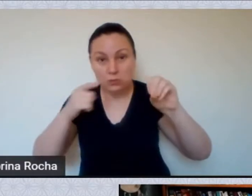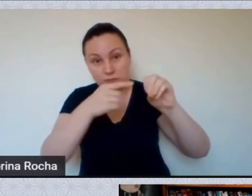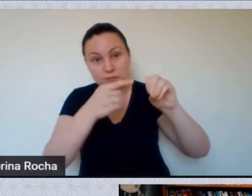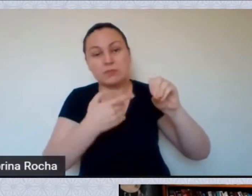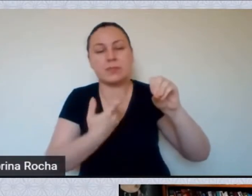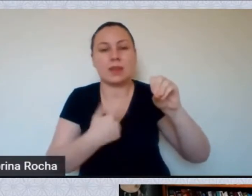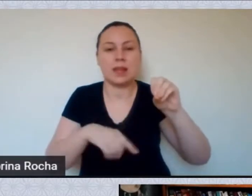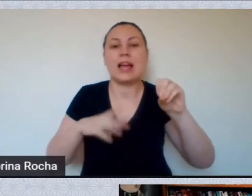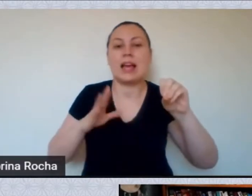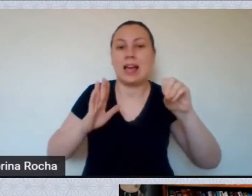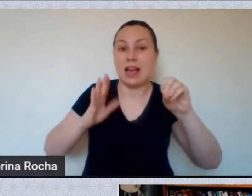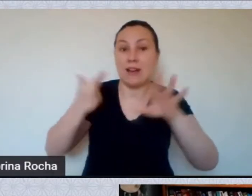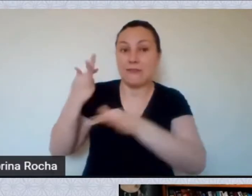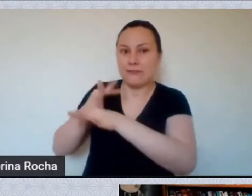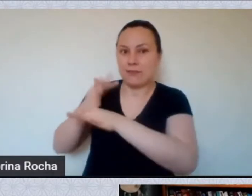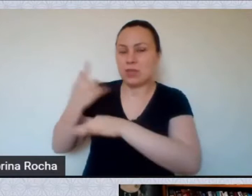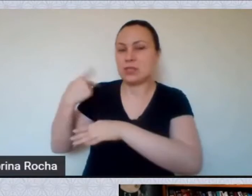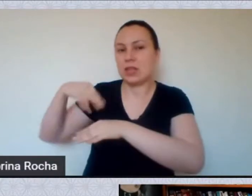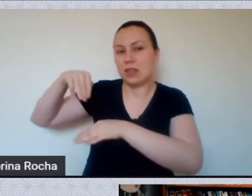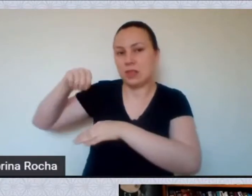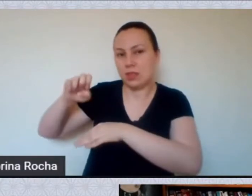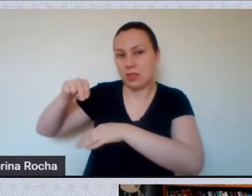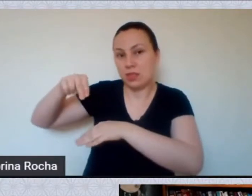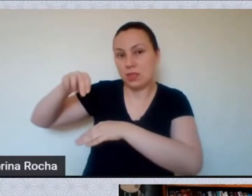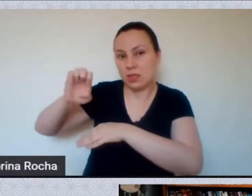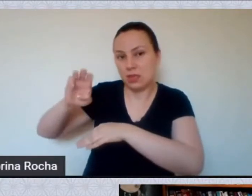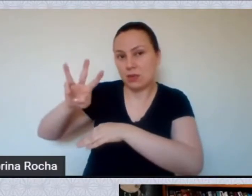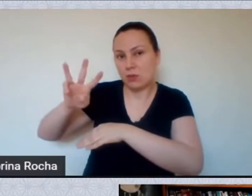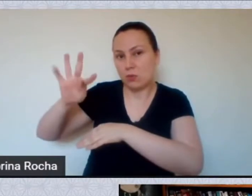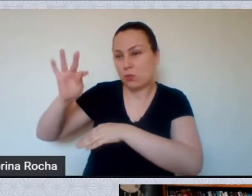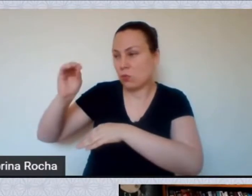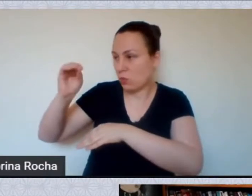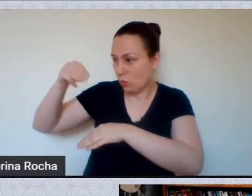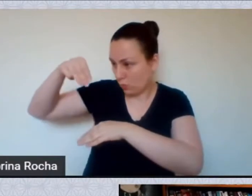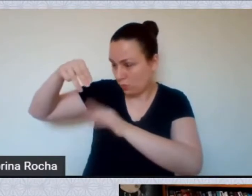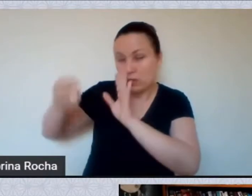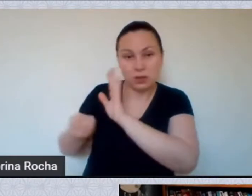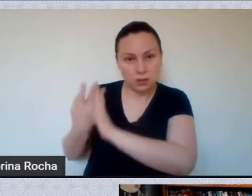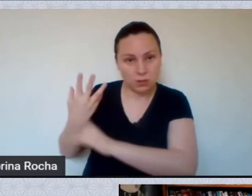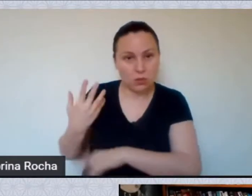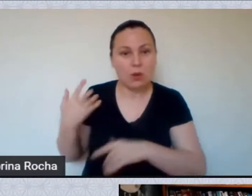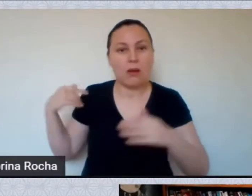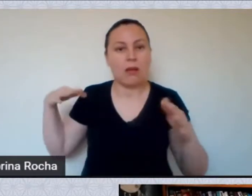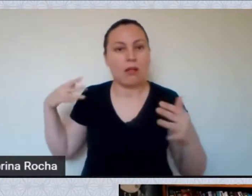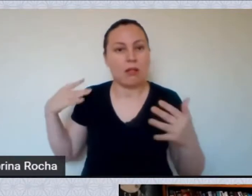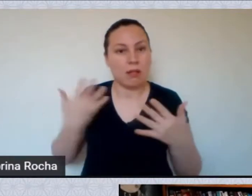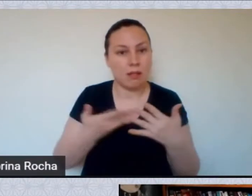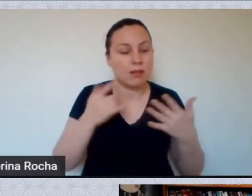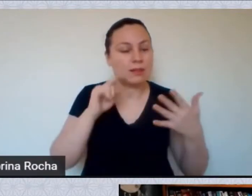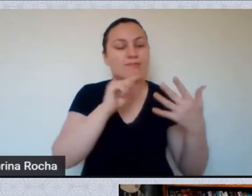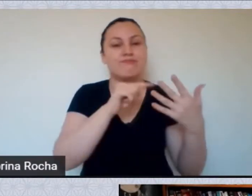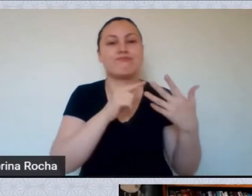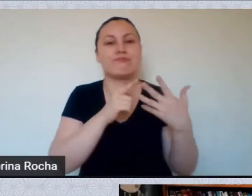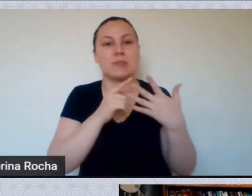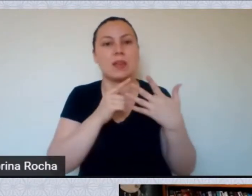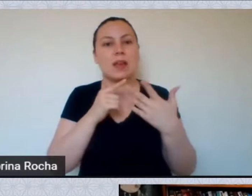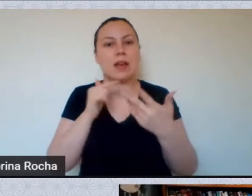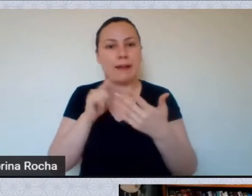tanta precisão, criou esse culto à racionalização pura da